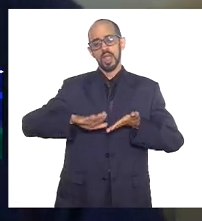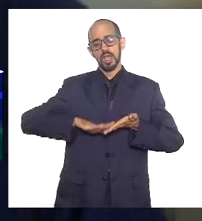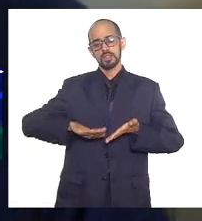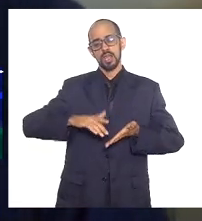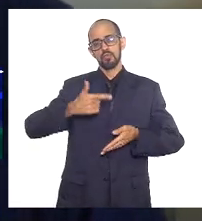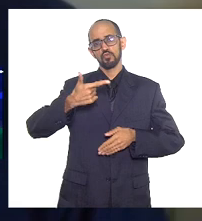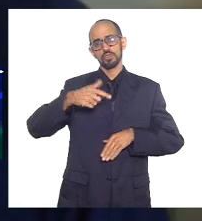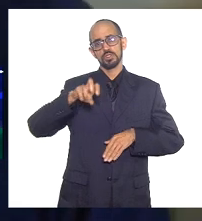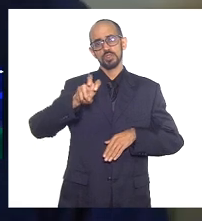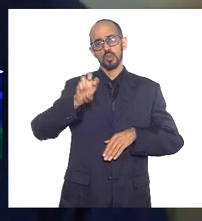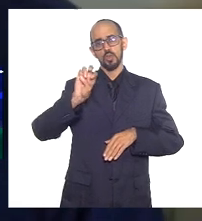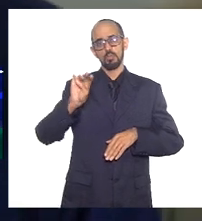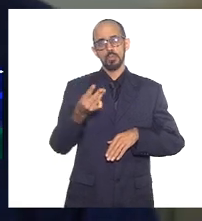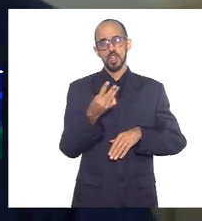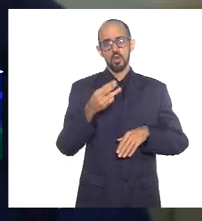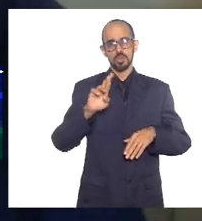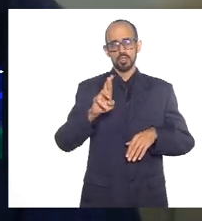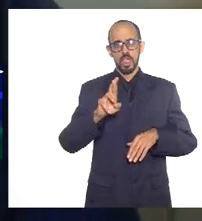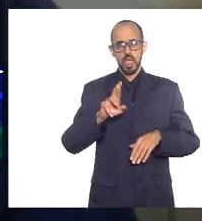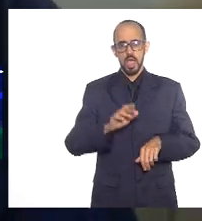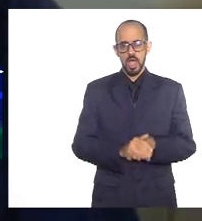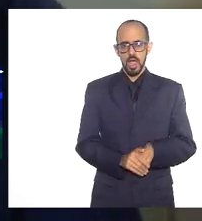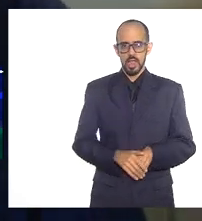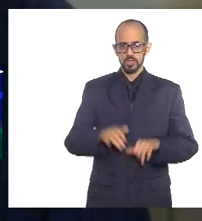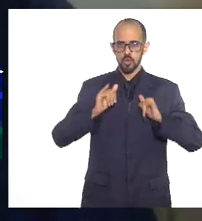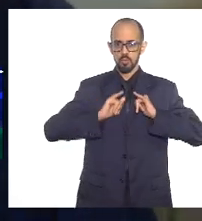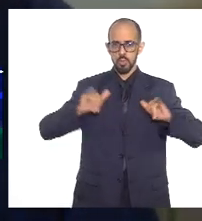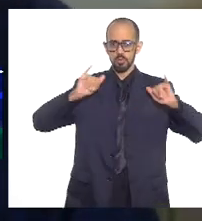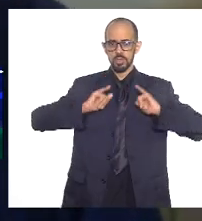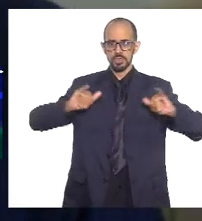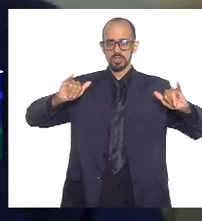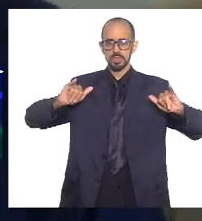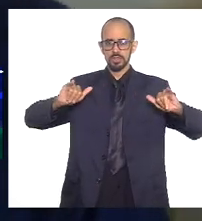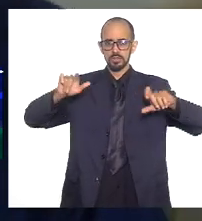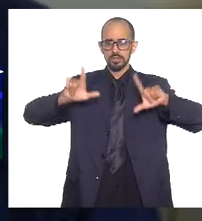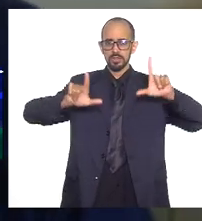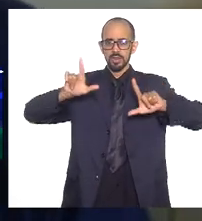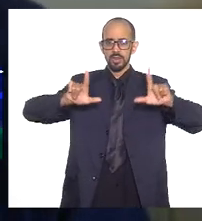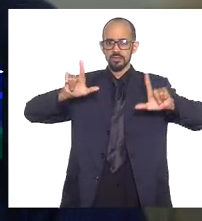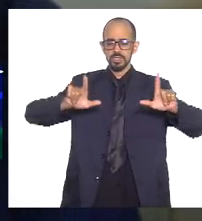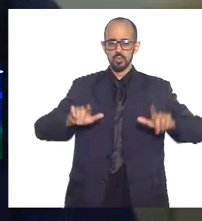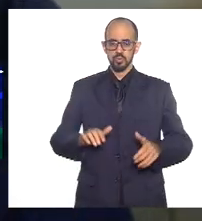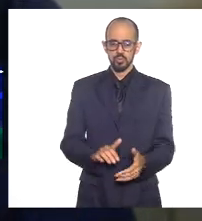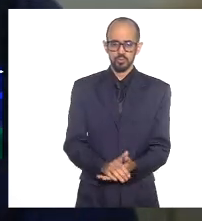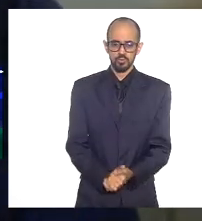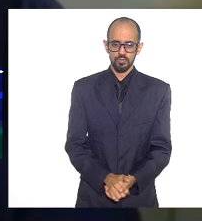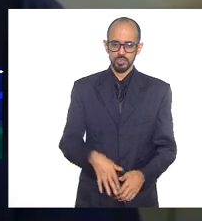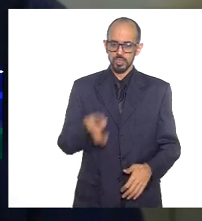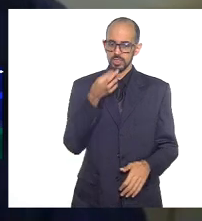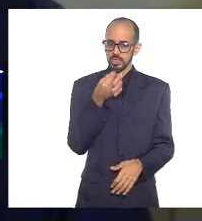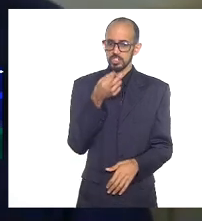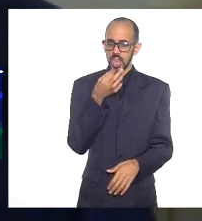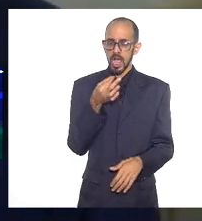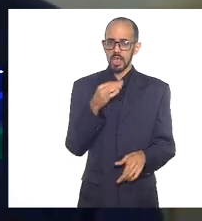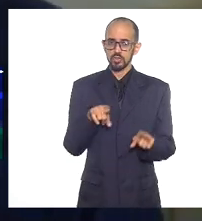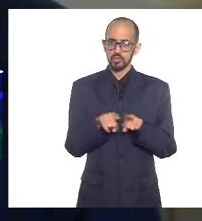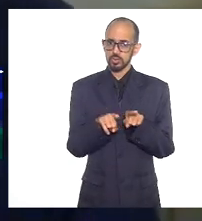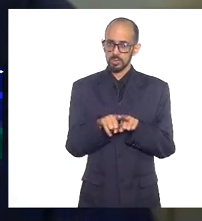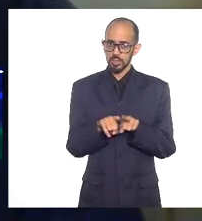milhões de reais em publicidade televisiva e de radiofonia